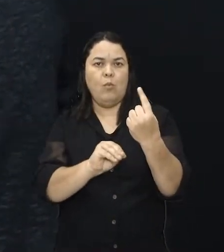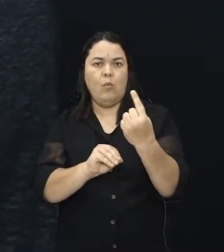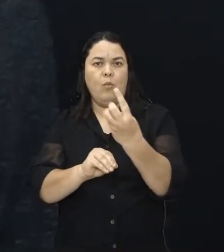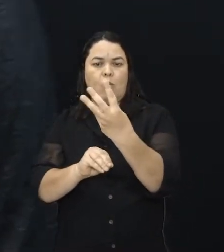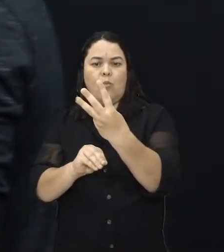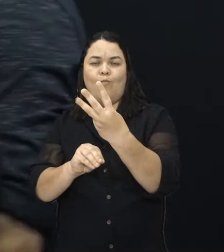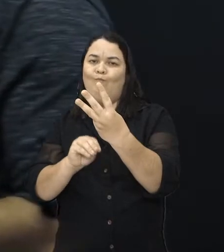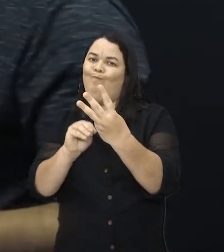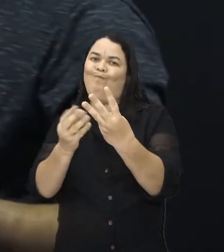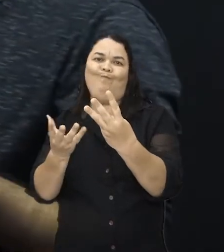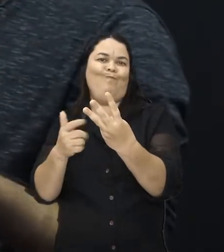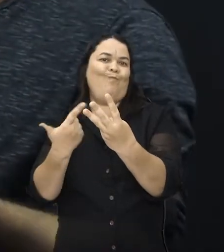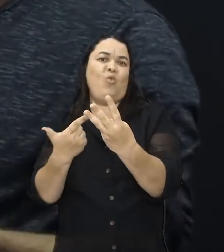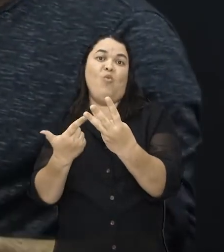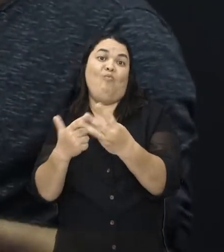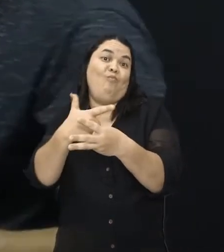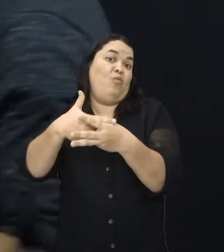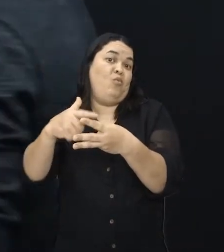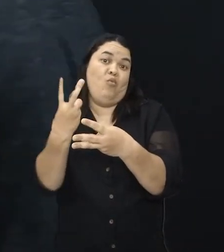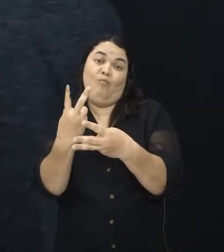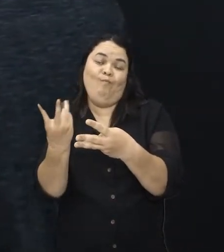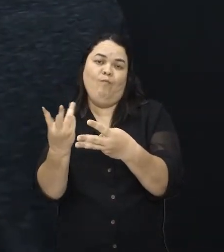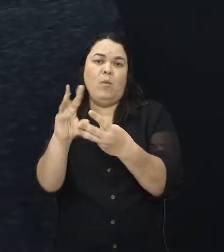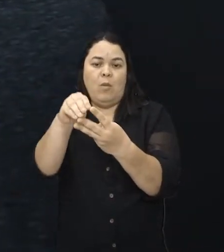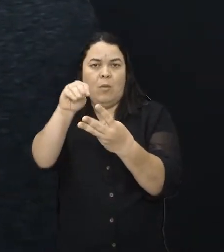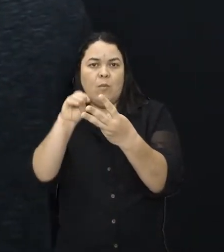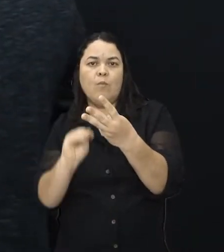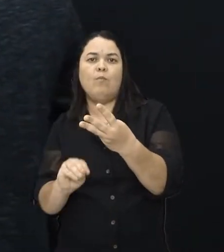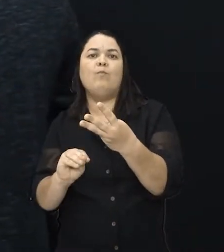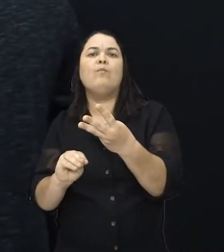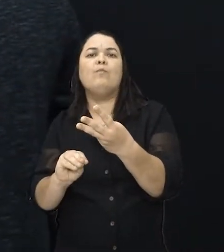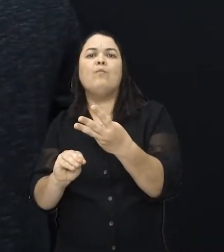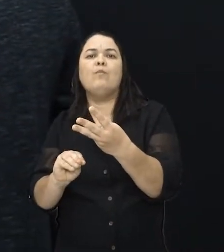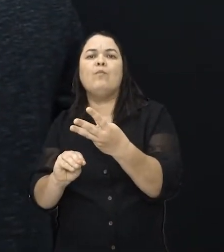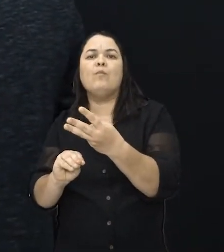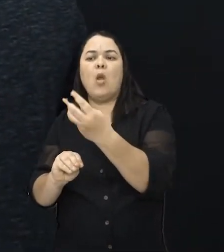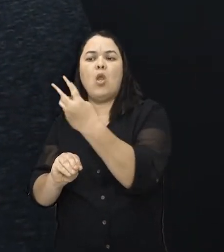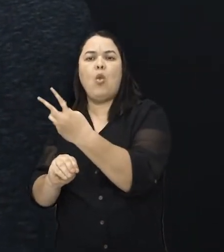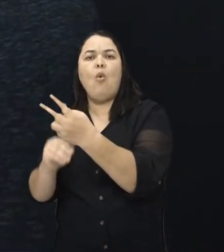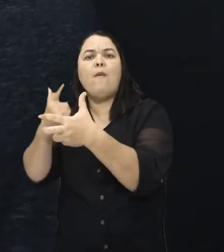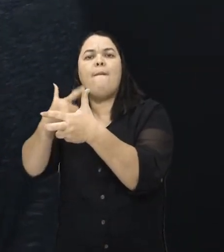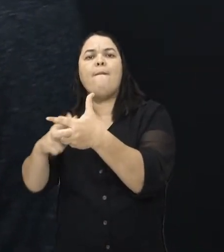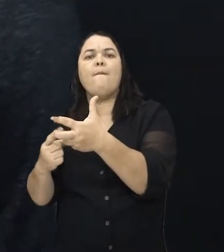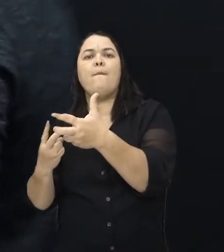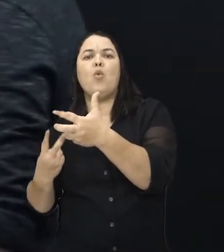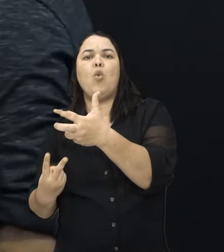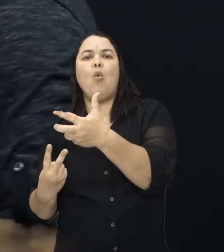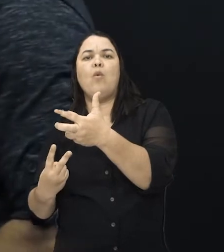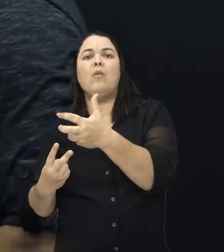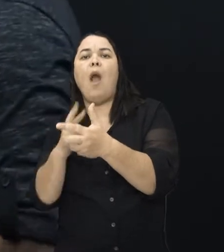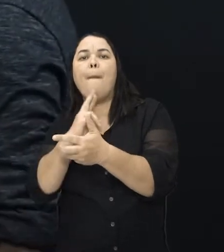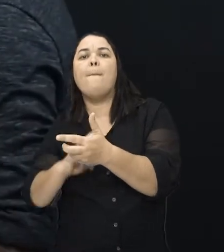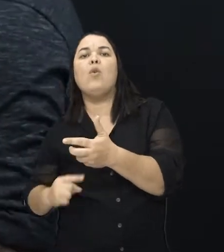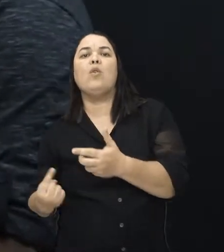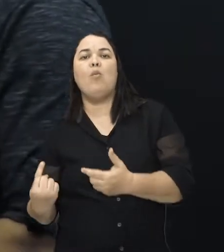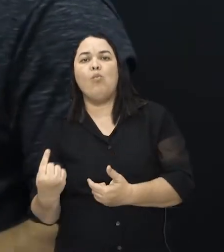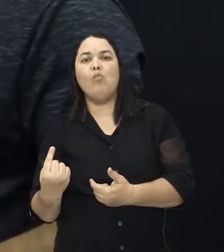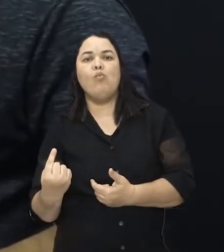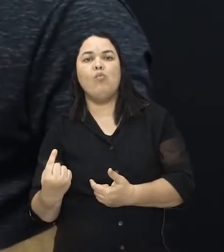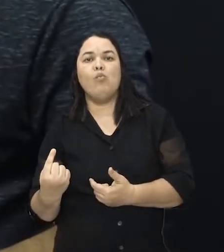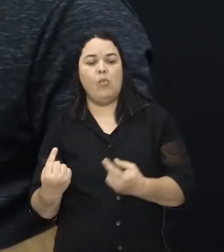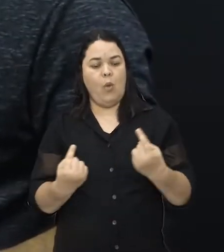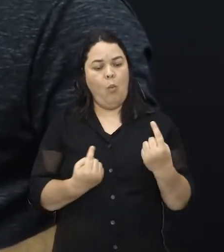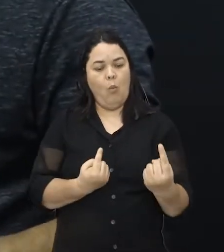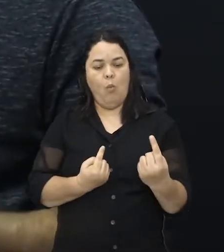pelo mesmo motivo anterior, também vou repeti-lo. E dividindo 2 por 2 dá 1. Sobrou 1 e